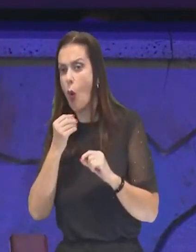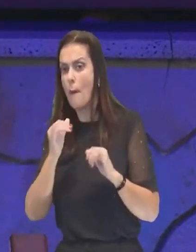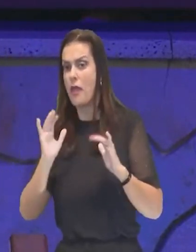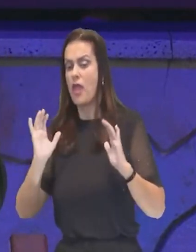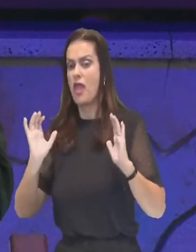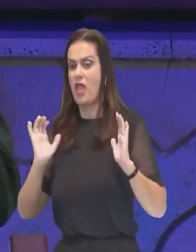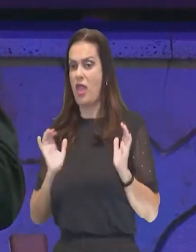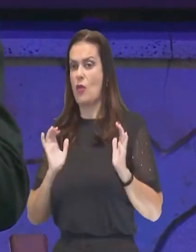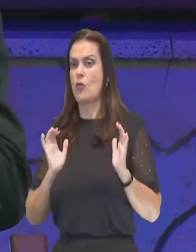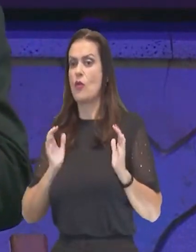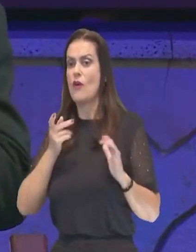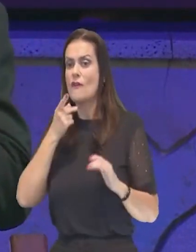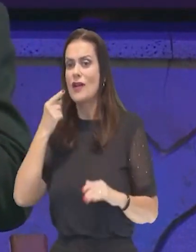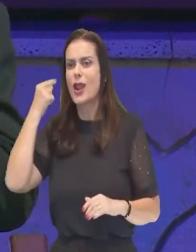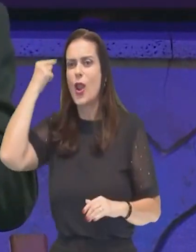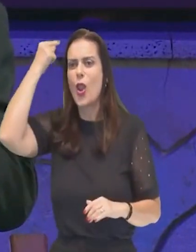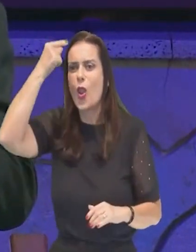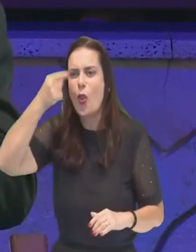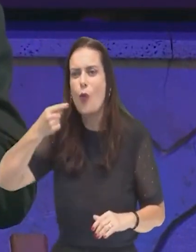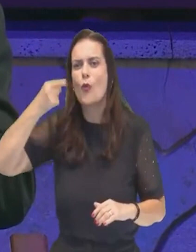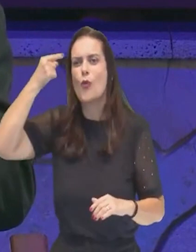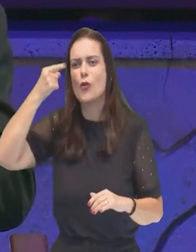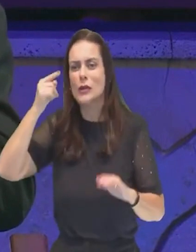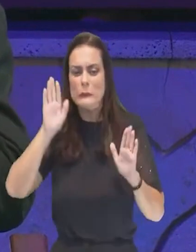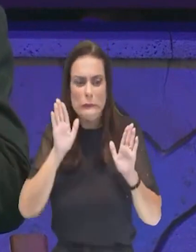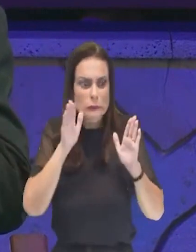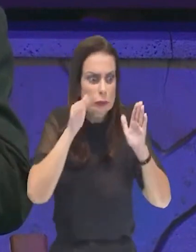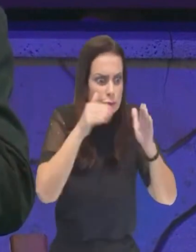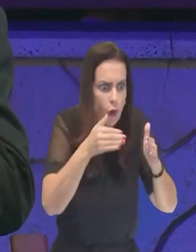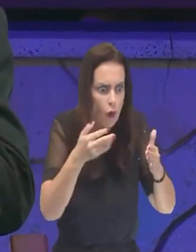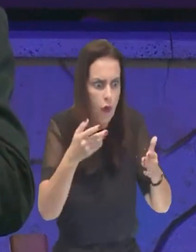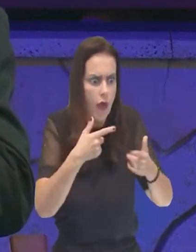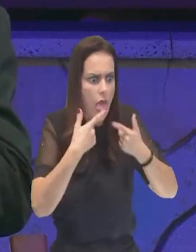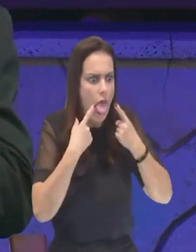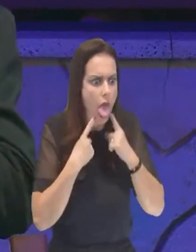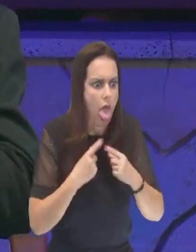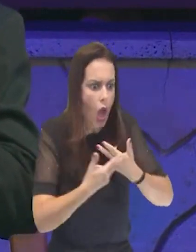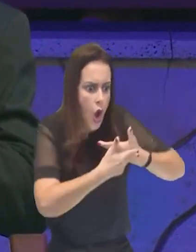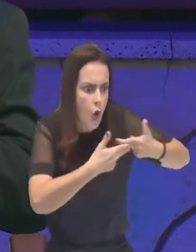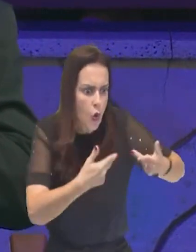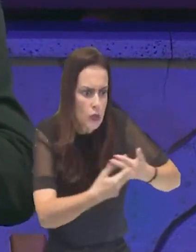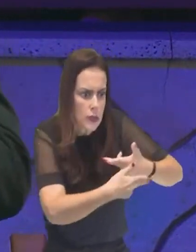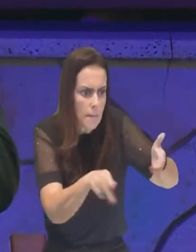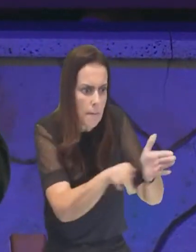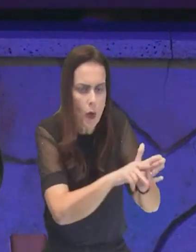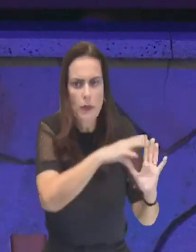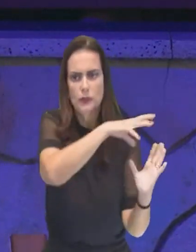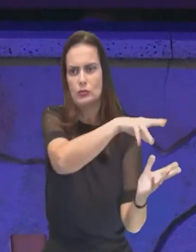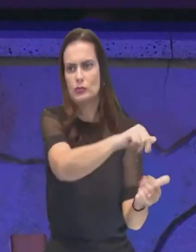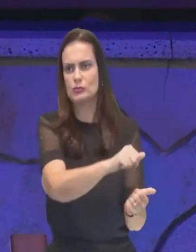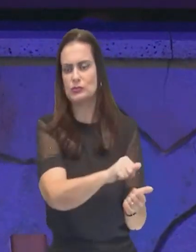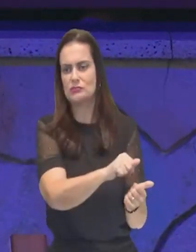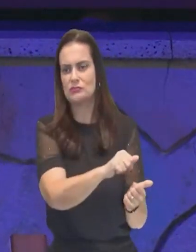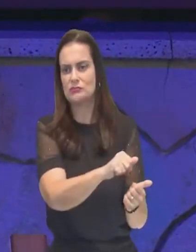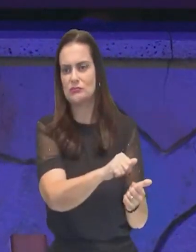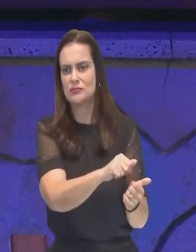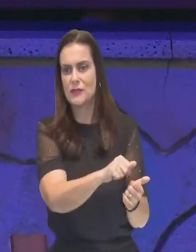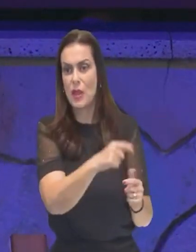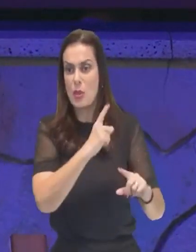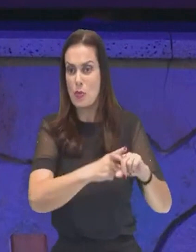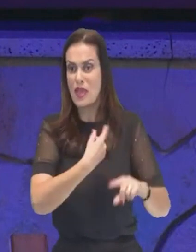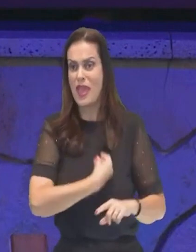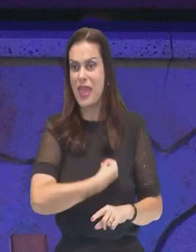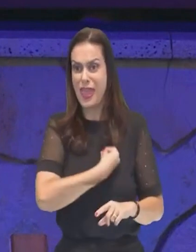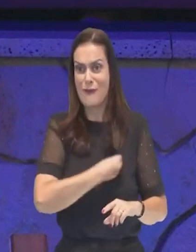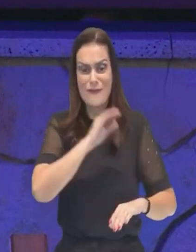fala sobre a tolice de se preocupar demasiadamente com os bens do mundo, visto que a própria vida